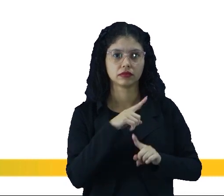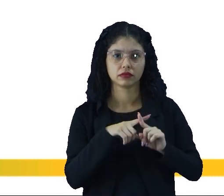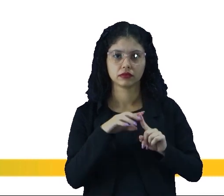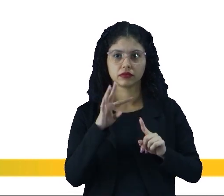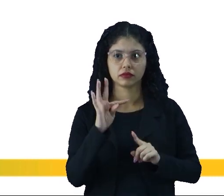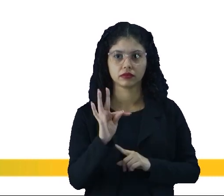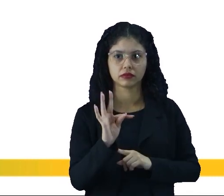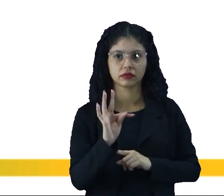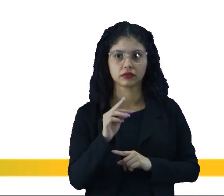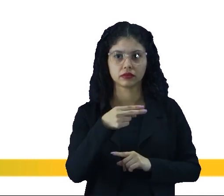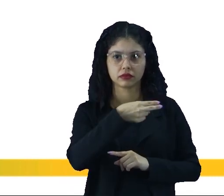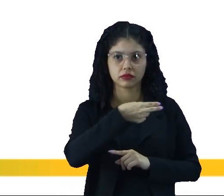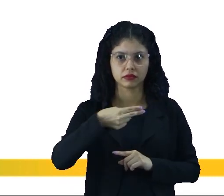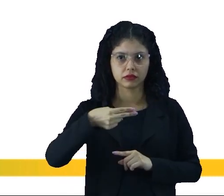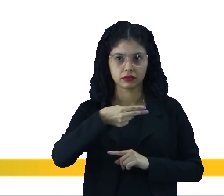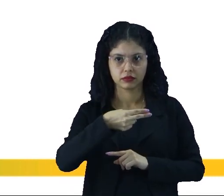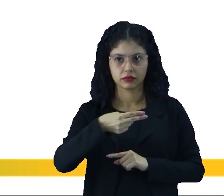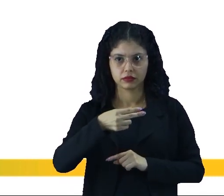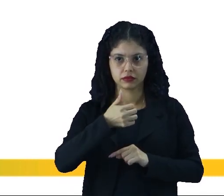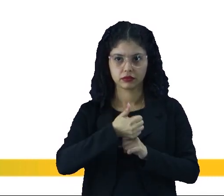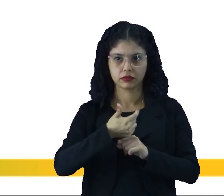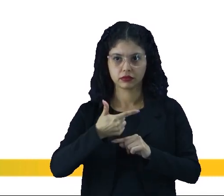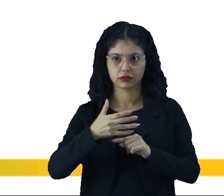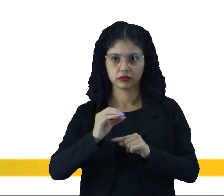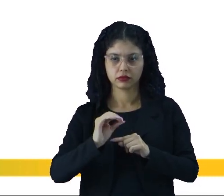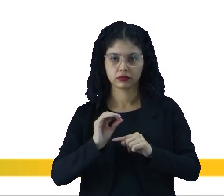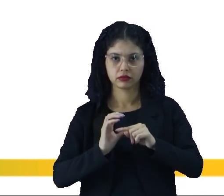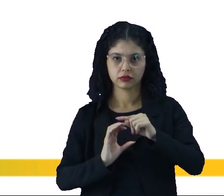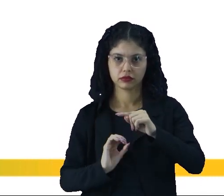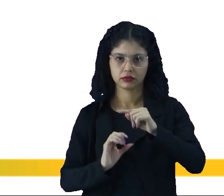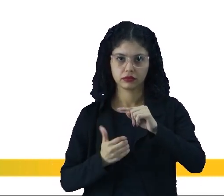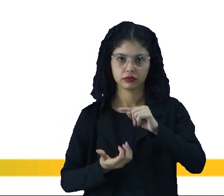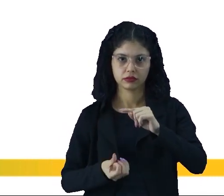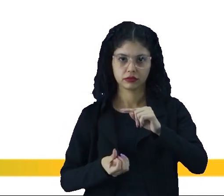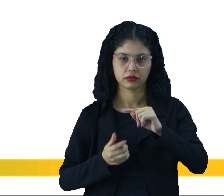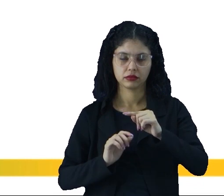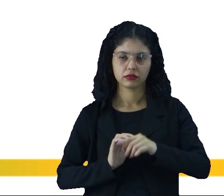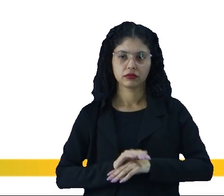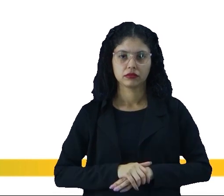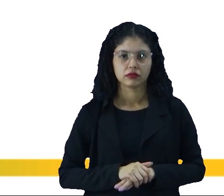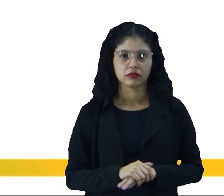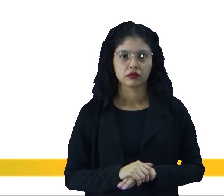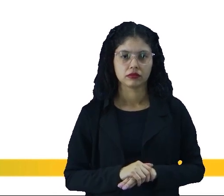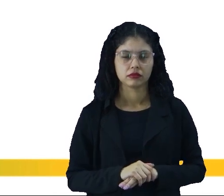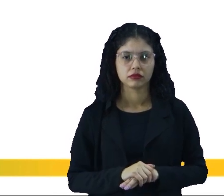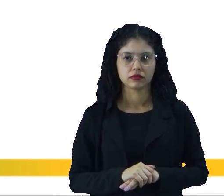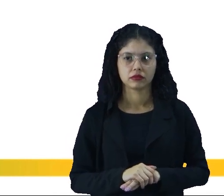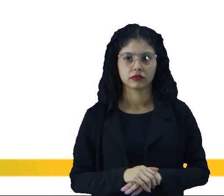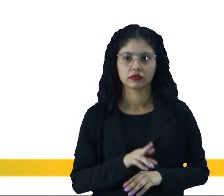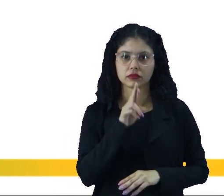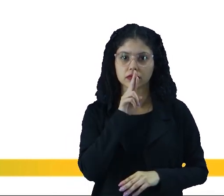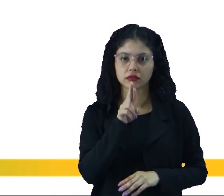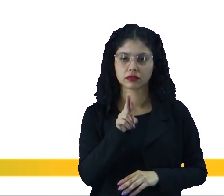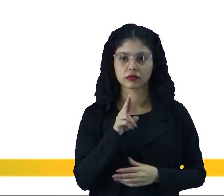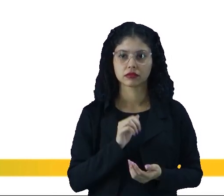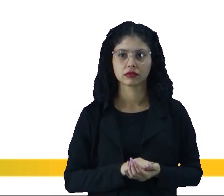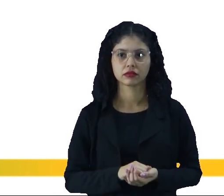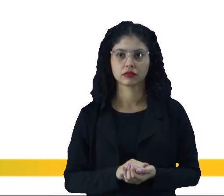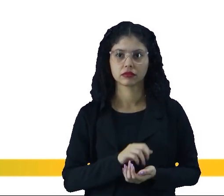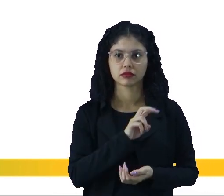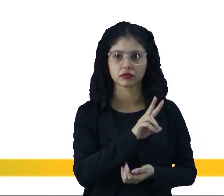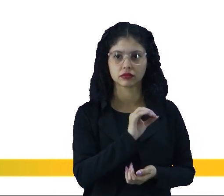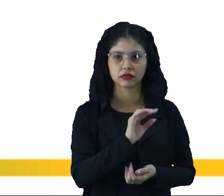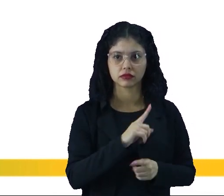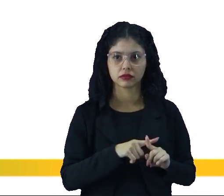V0 vezes o tempo igual a 120 dividido para 0,6. Fazendo a divisão, nós temos que